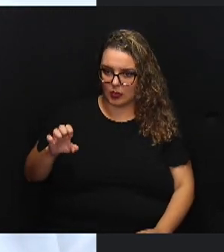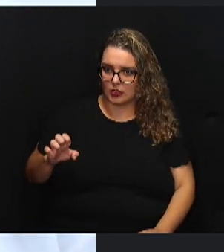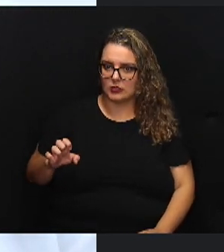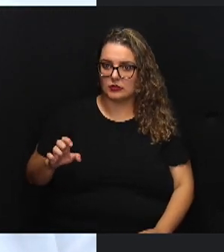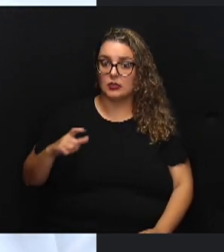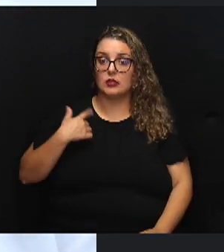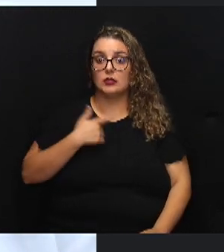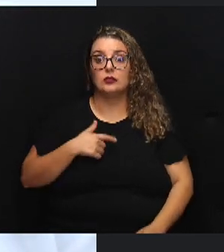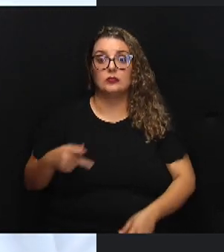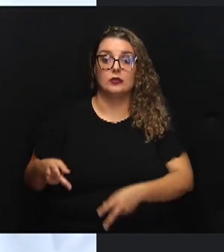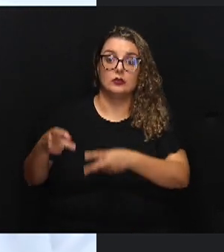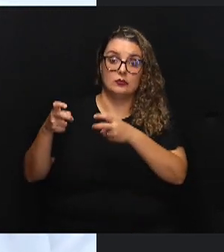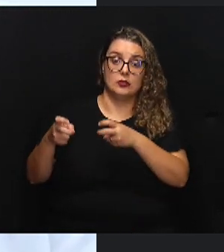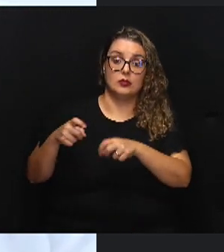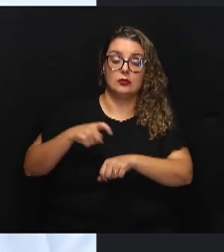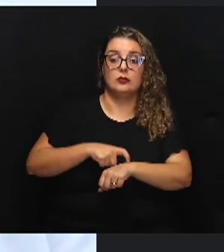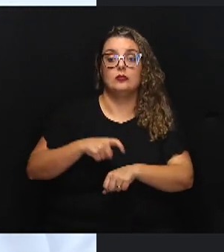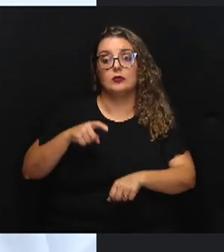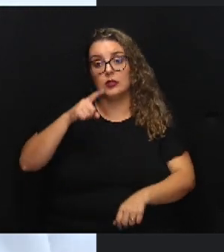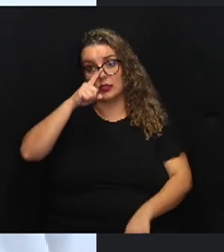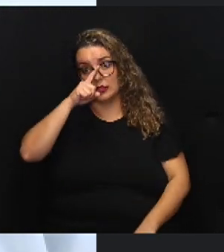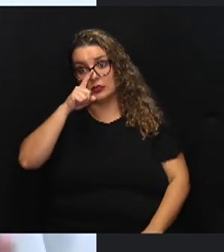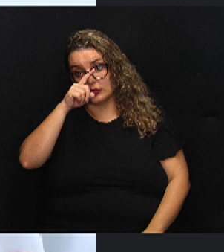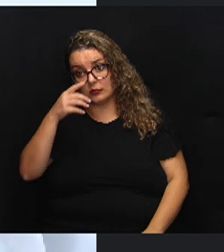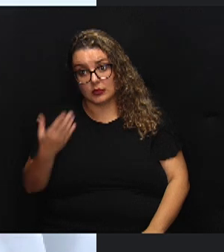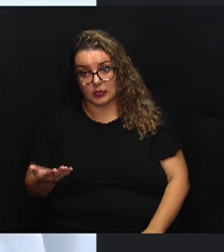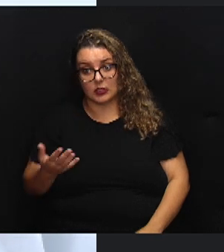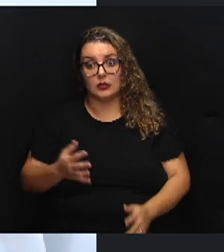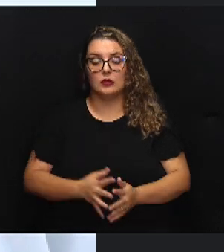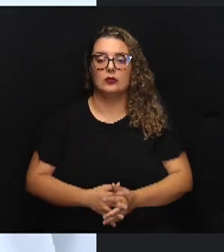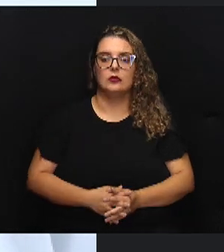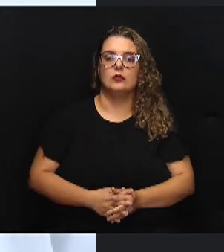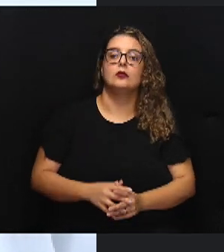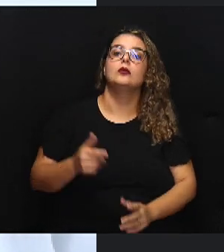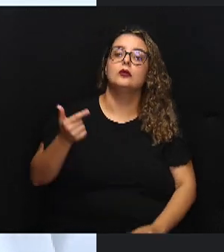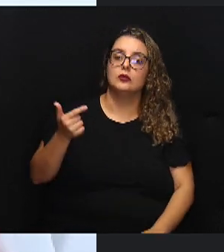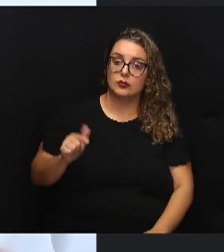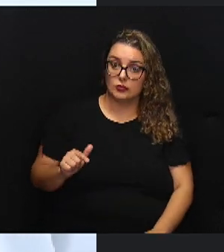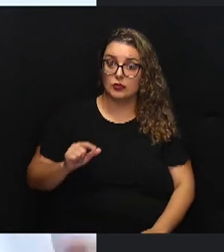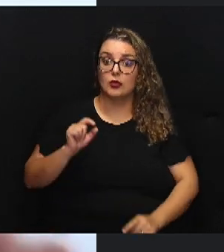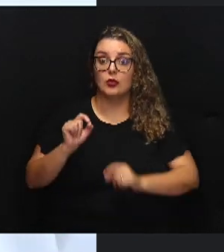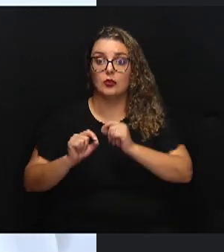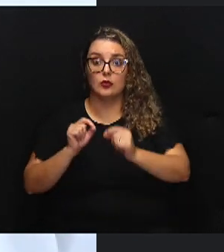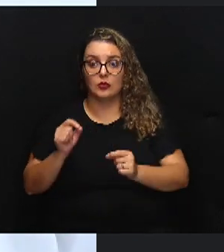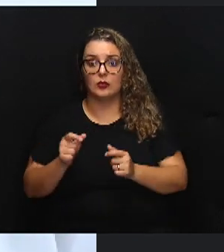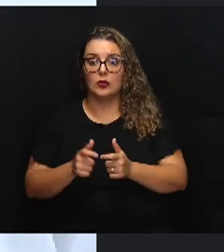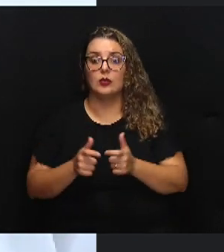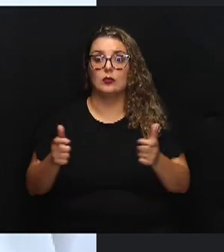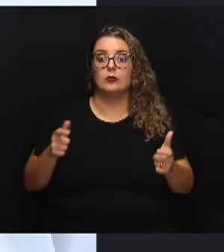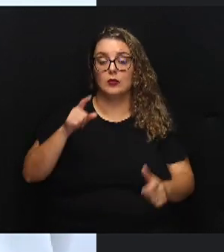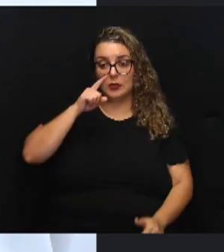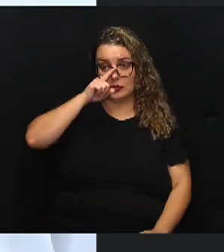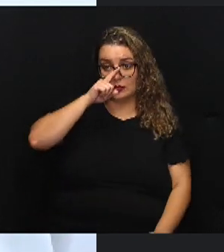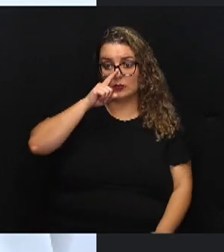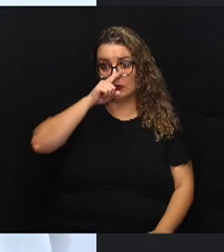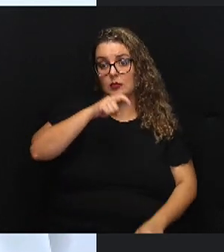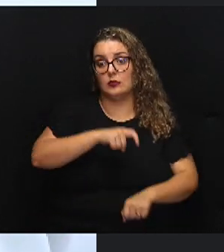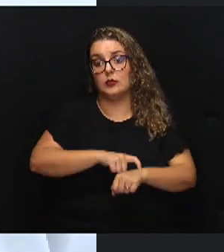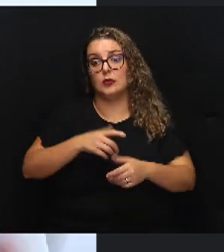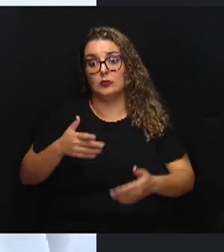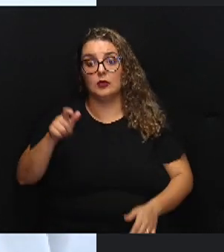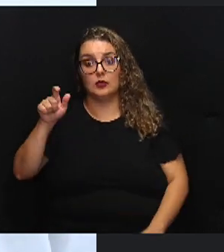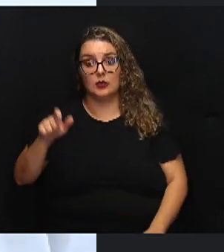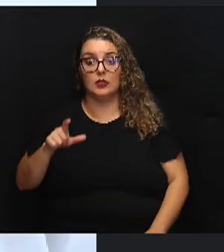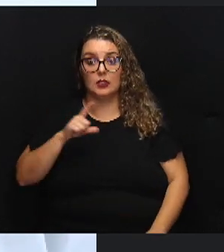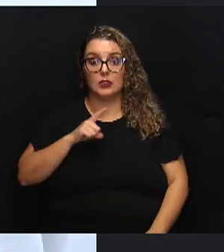precisa conhecer as situações de risco para isso. De novo, o que pode aumentar o risco momentâneo do indivíduo de